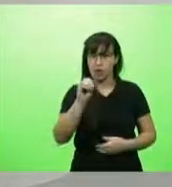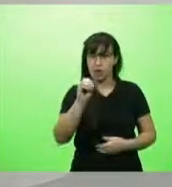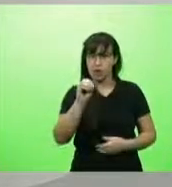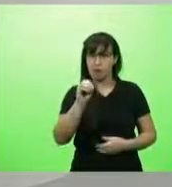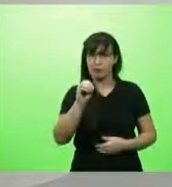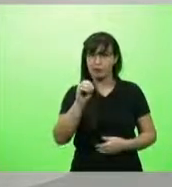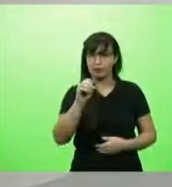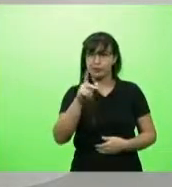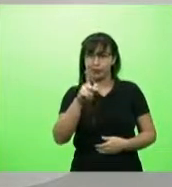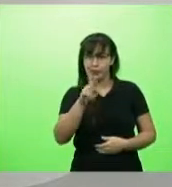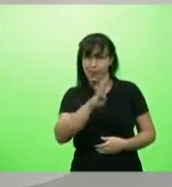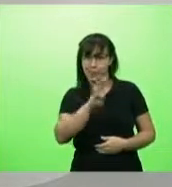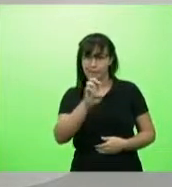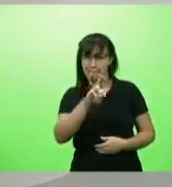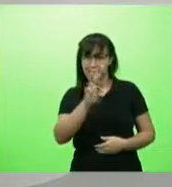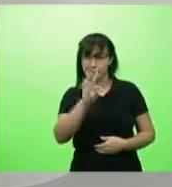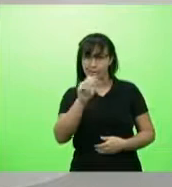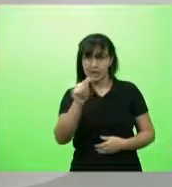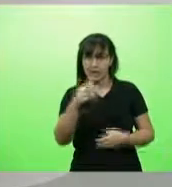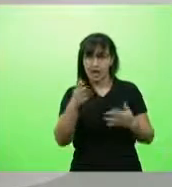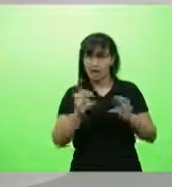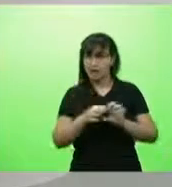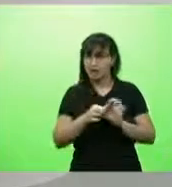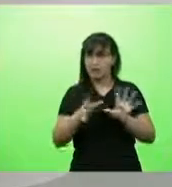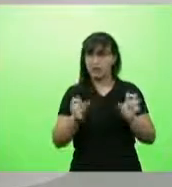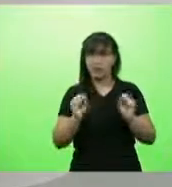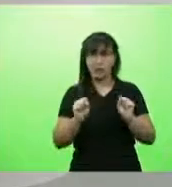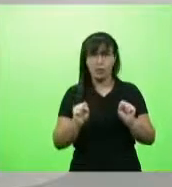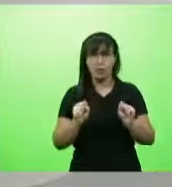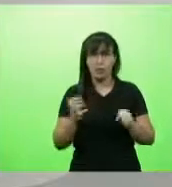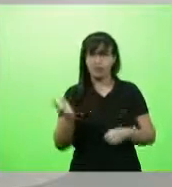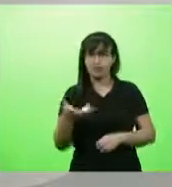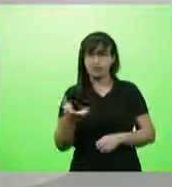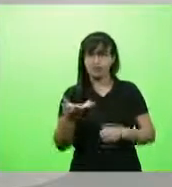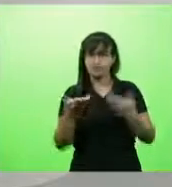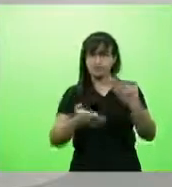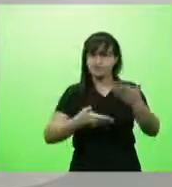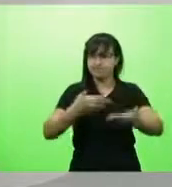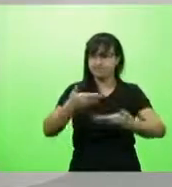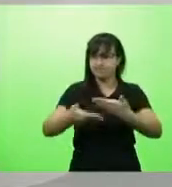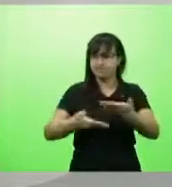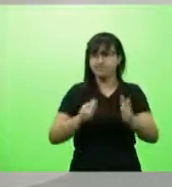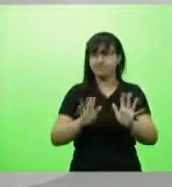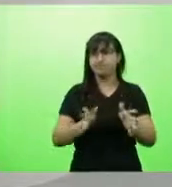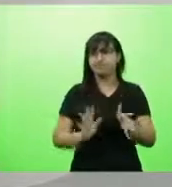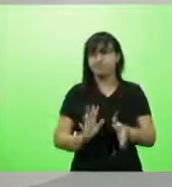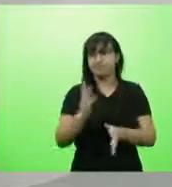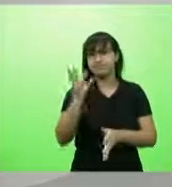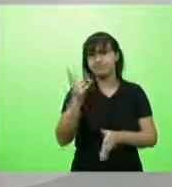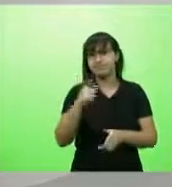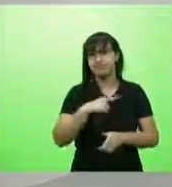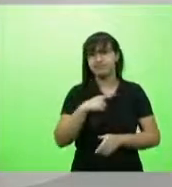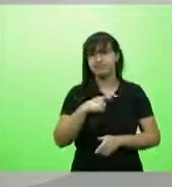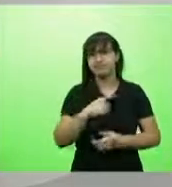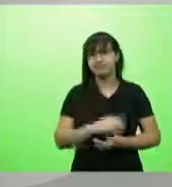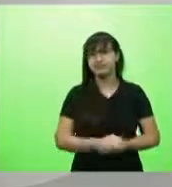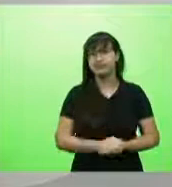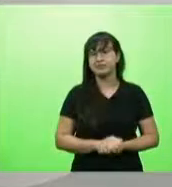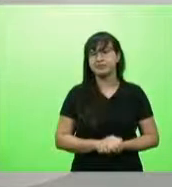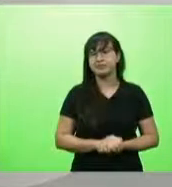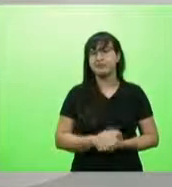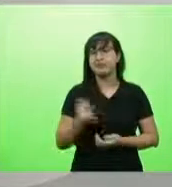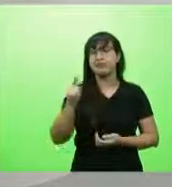colocou à disposição também para dar celeridade a esses trâmites que já vêm acontecendo. Eu quero também aqui fazer